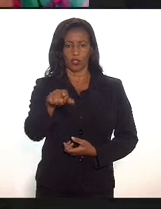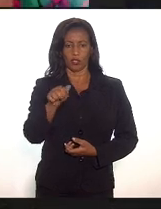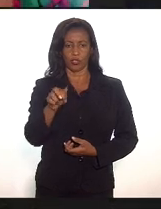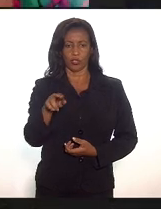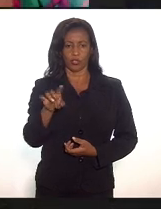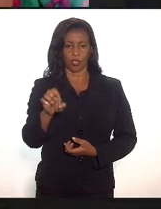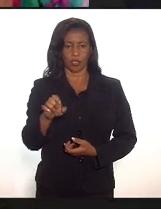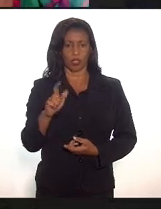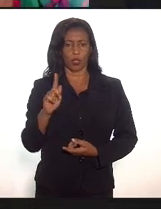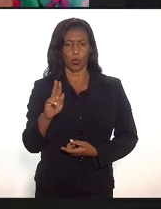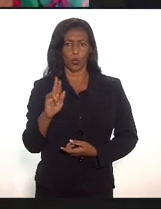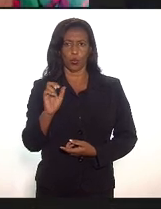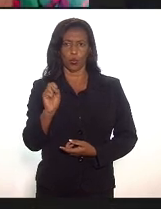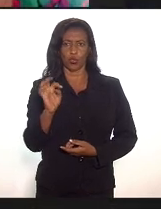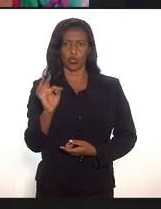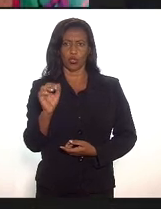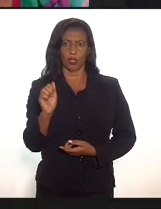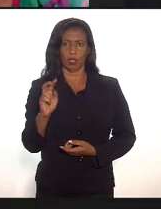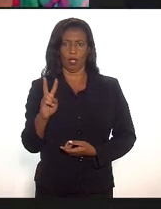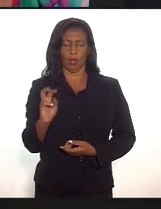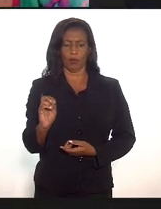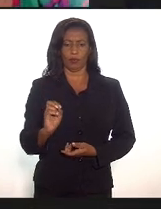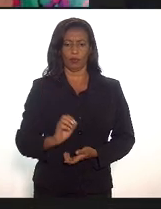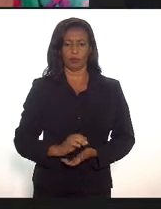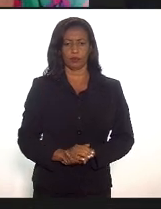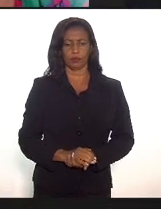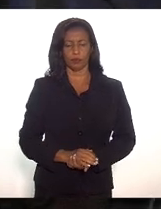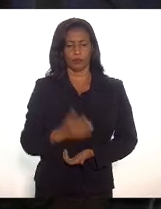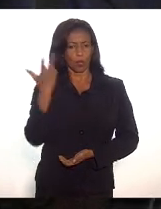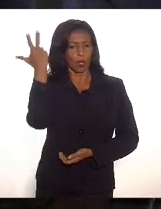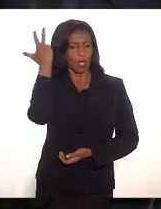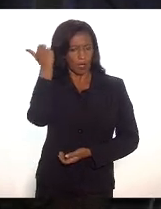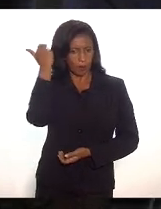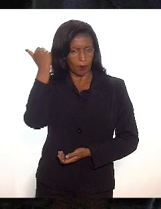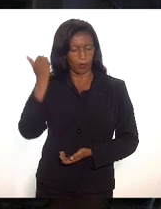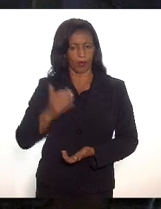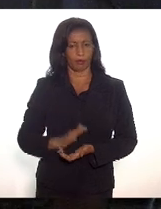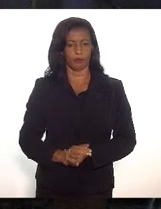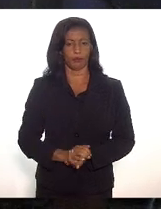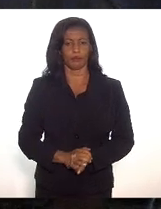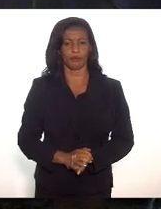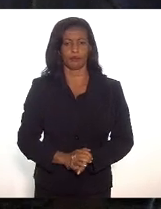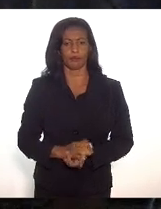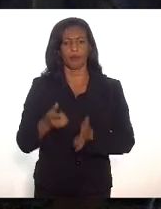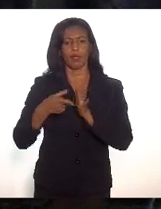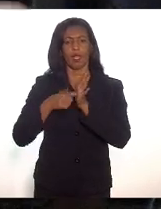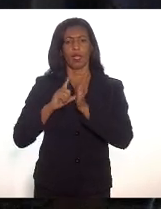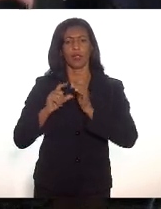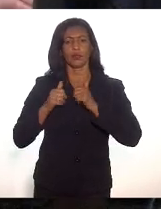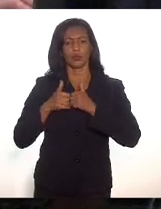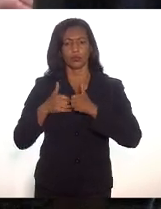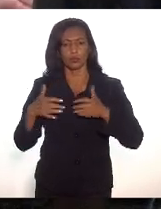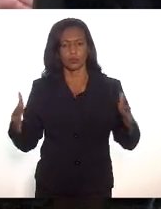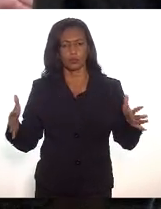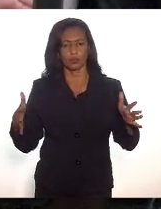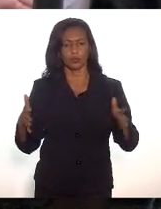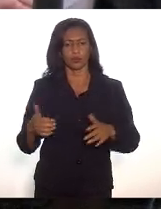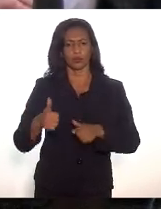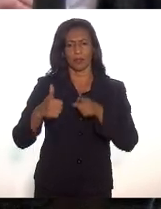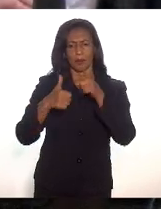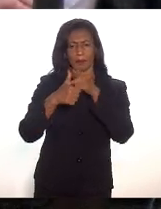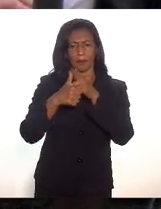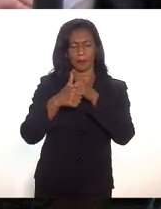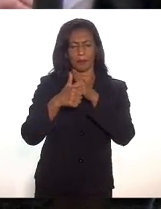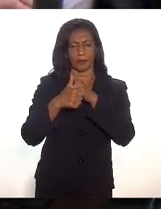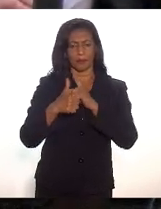Gustavo Schmidt, deputado Eliomar Coelho. Eliomar Coelho. Antes de abrir a palavra aqui, primeiro é o deputado Rocha, Luiz Paulo,